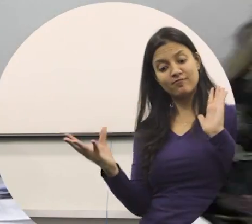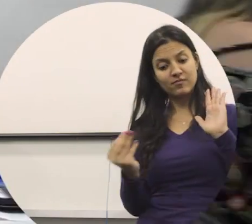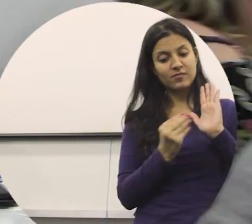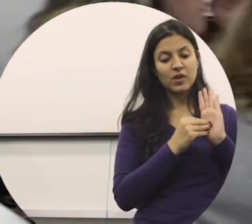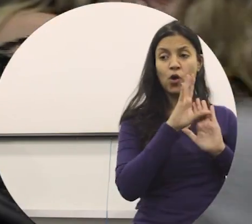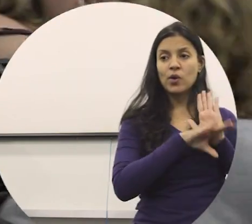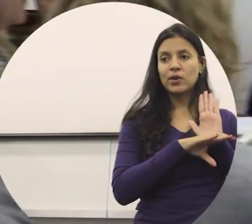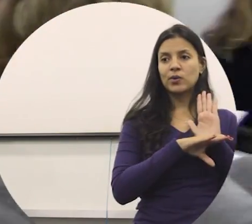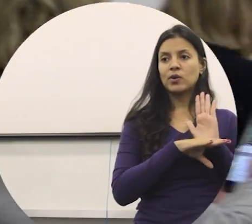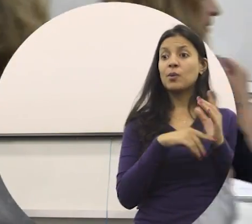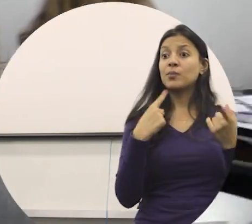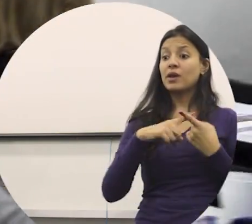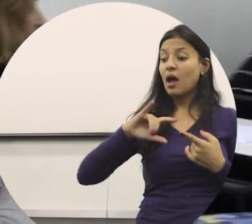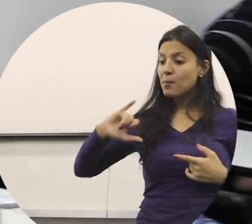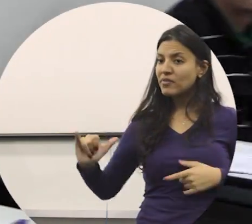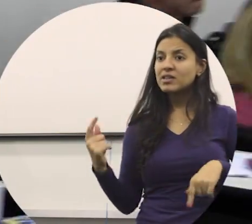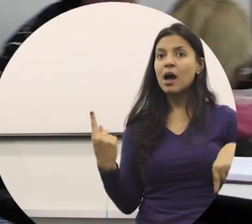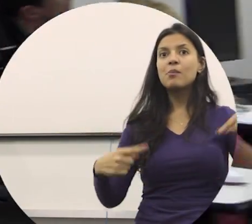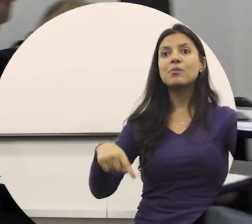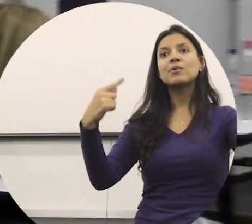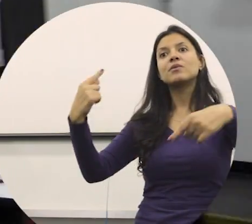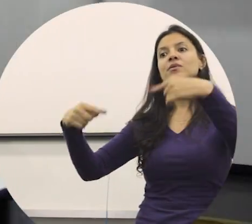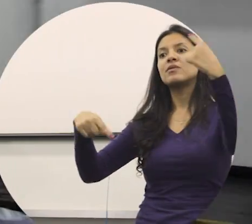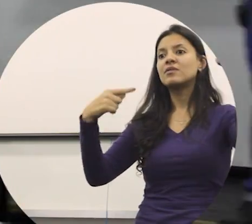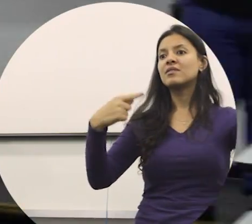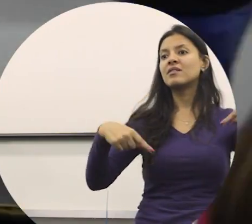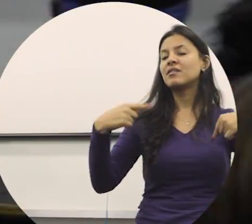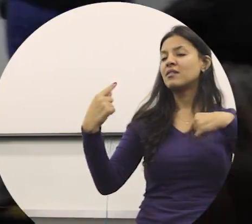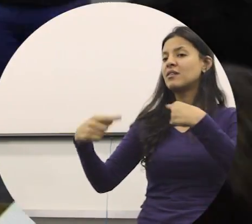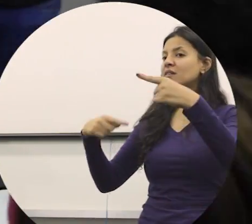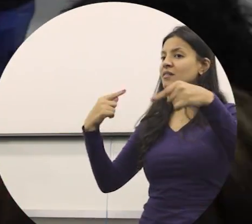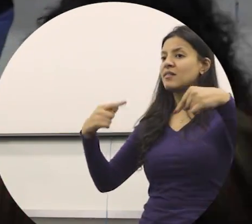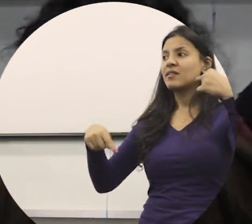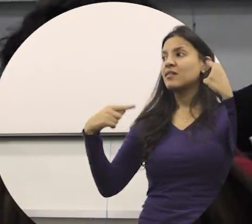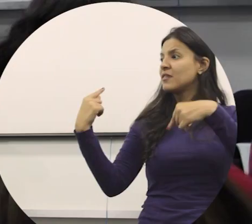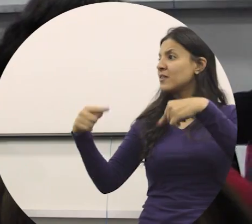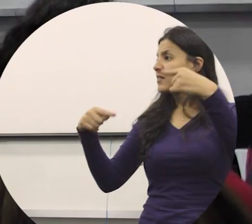levar essa discussão para um nível que é onde